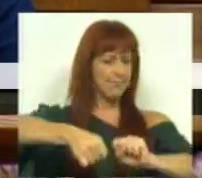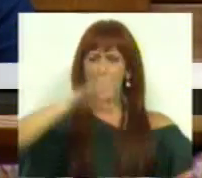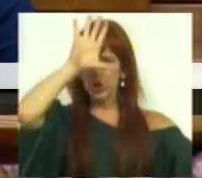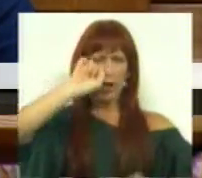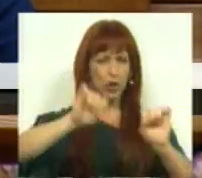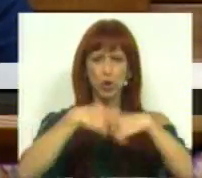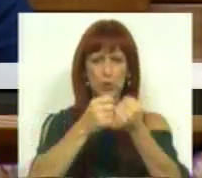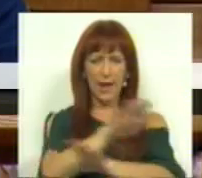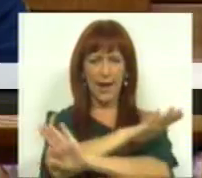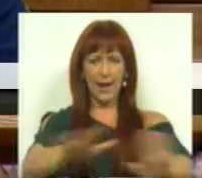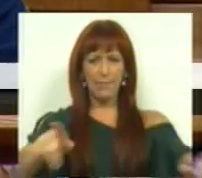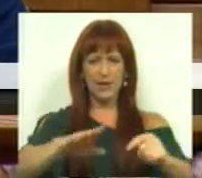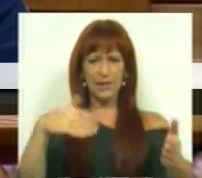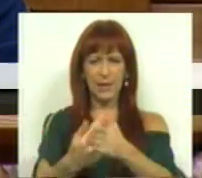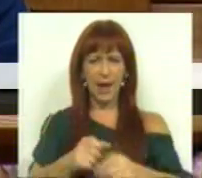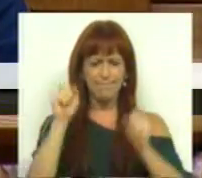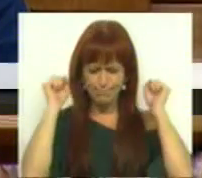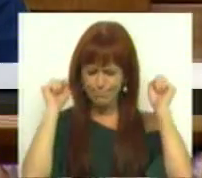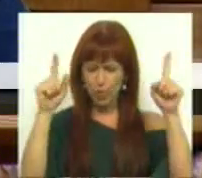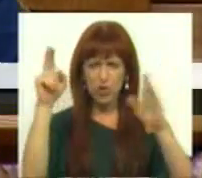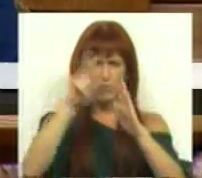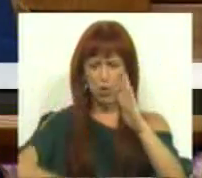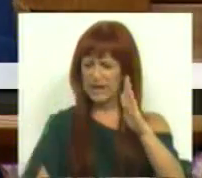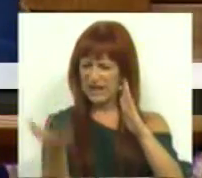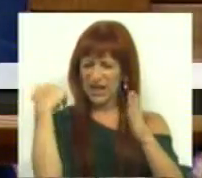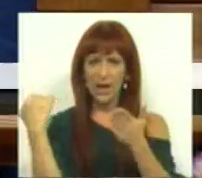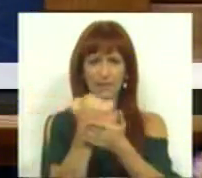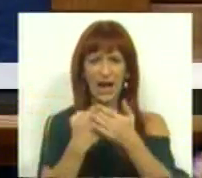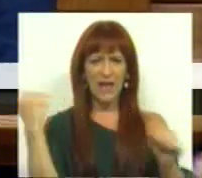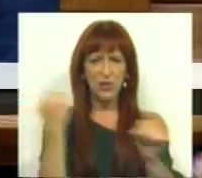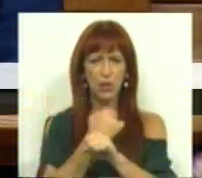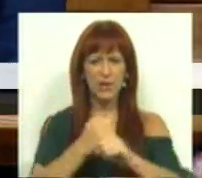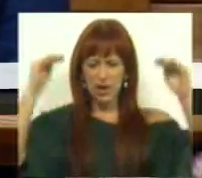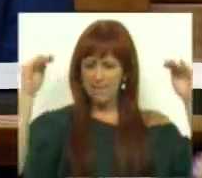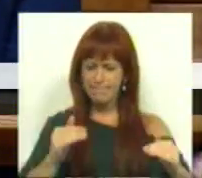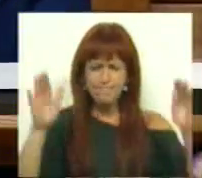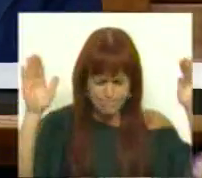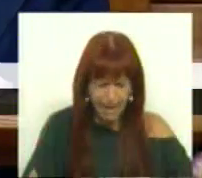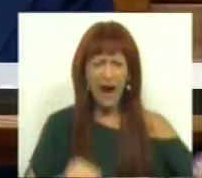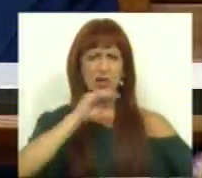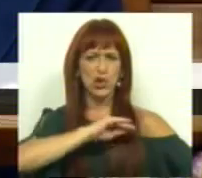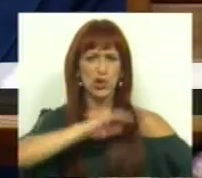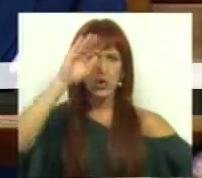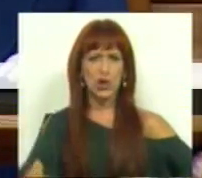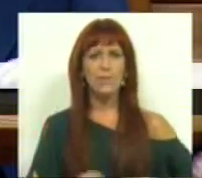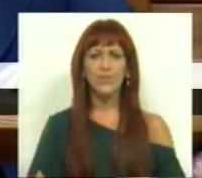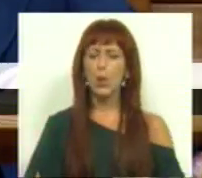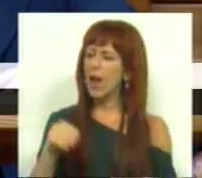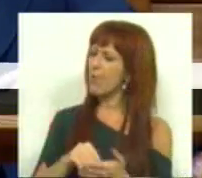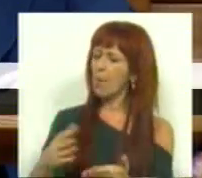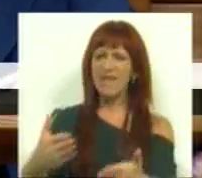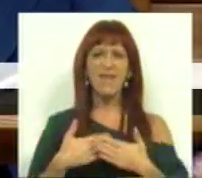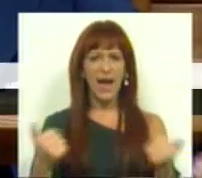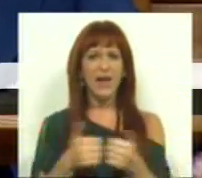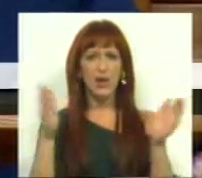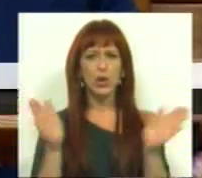Estado Social, conduzir à mais brutal desregulação do mercado laboral e baixar ainda mais os salários para nos empobrecer